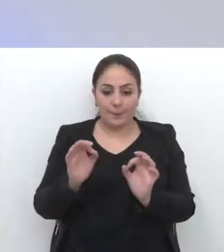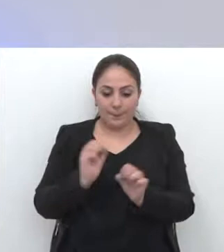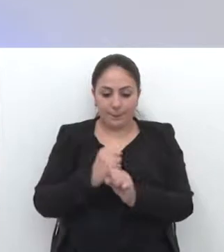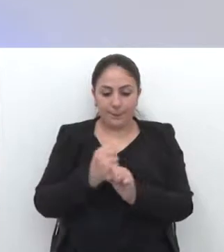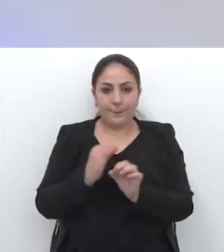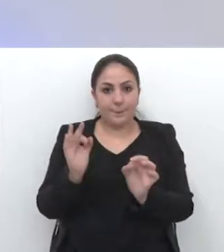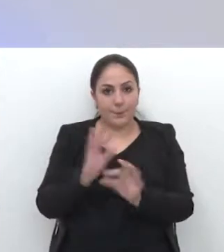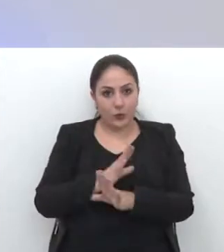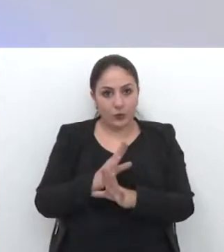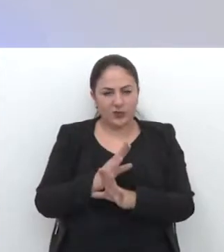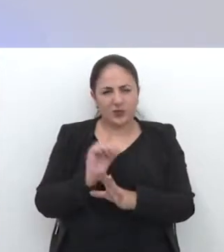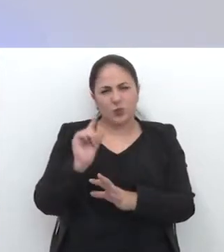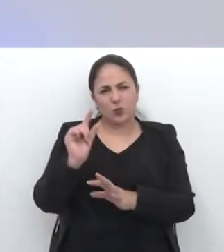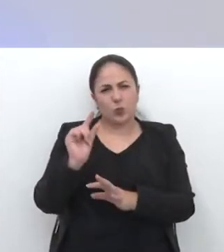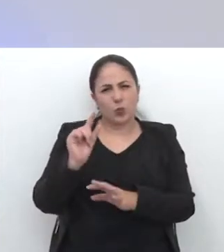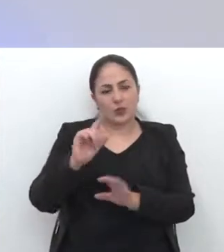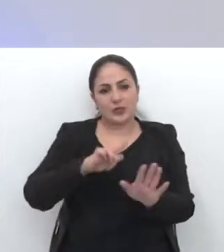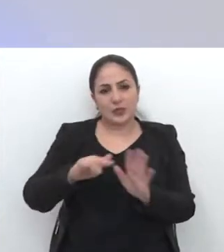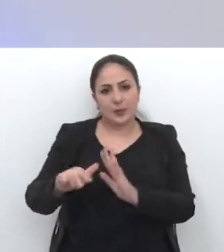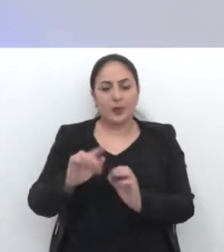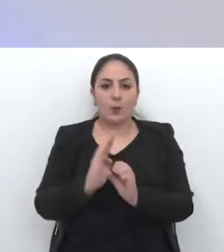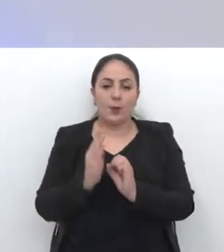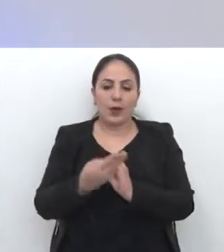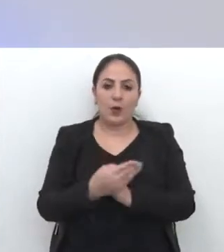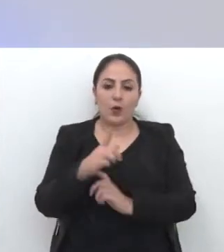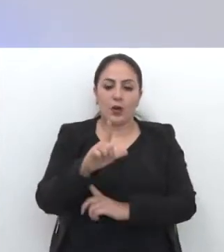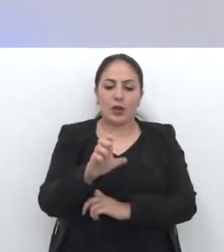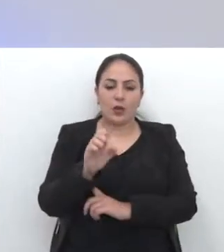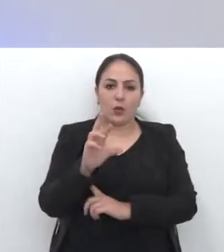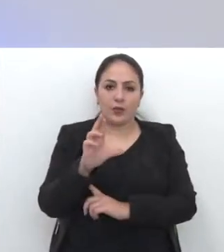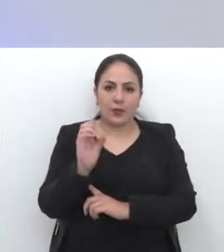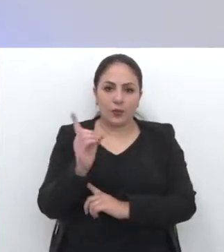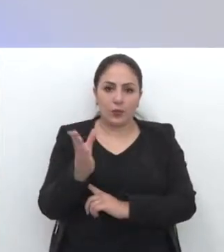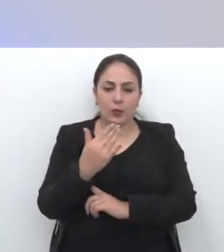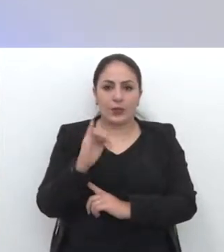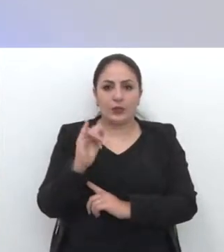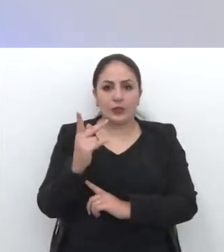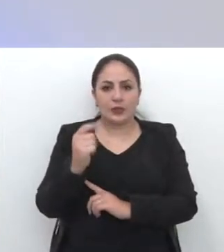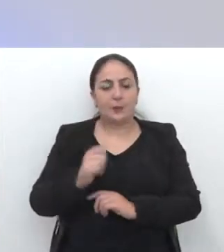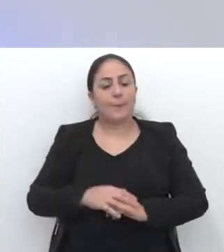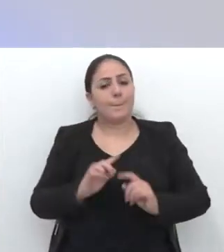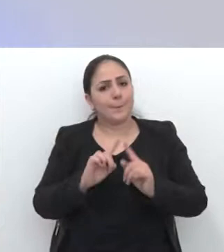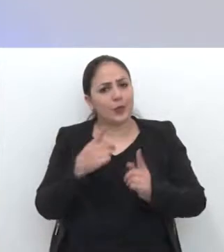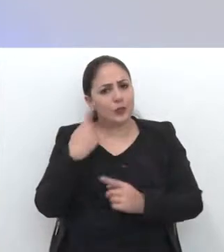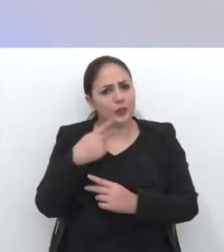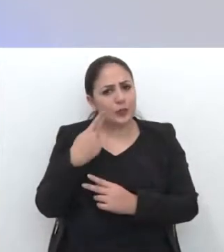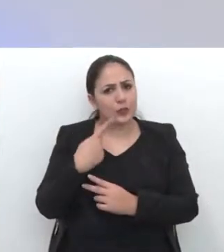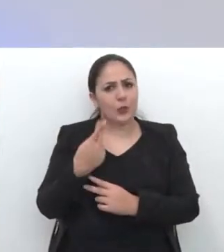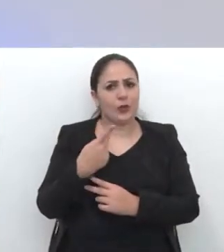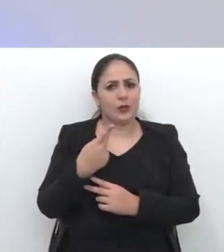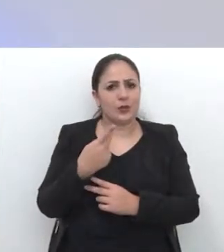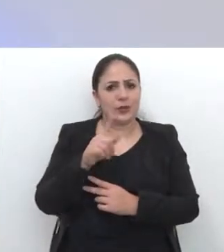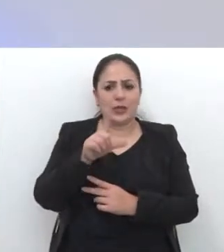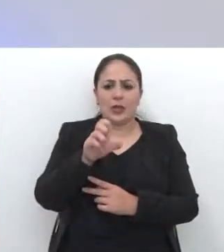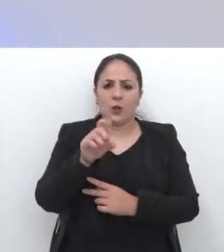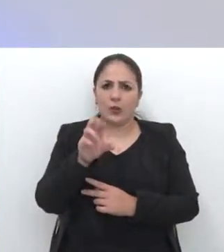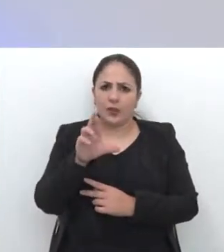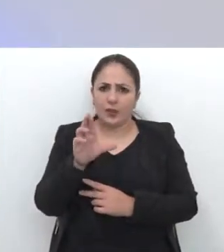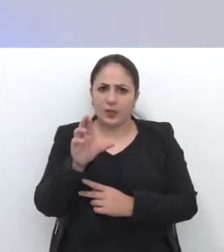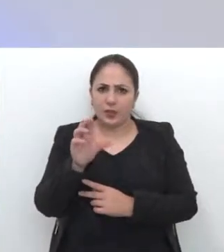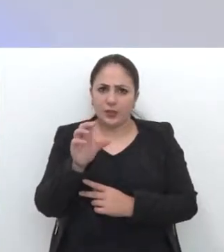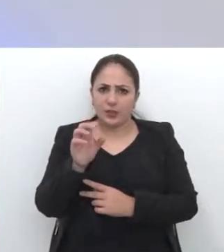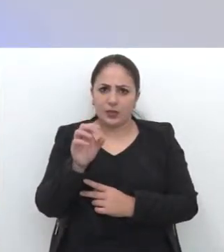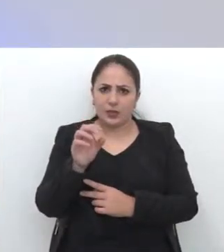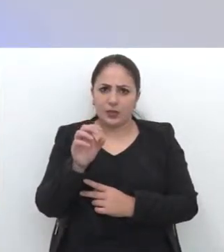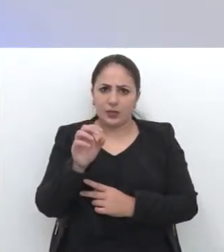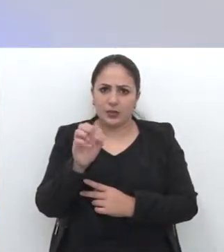em poucas semanas no bairro Leonardo Ilha. Mas conforme o vereador Ronaldo Rosa, a administração municipal